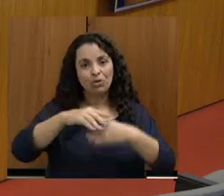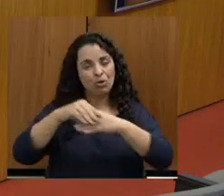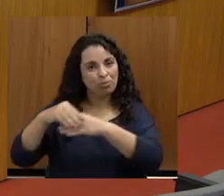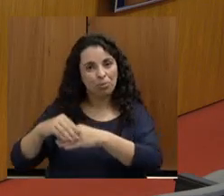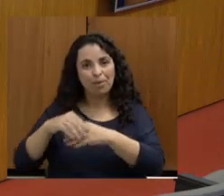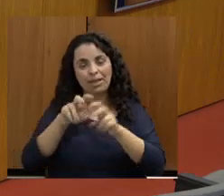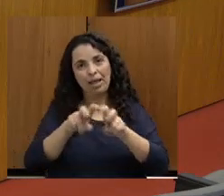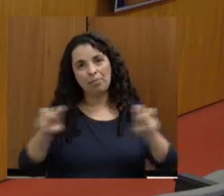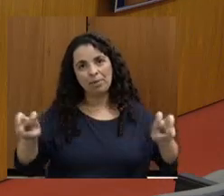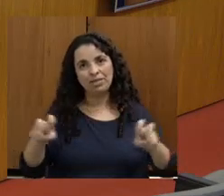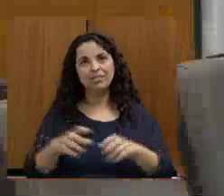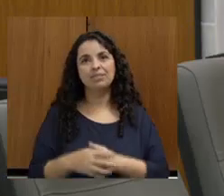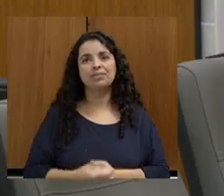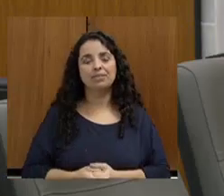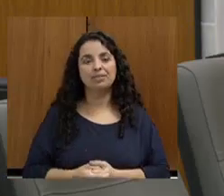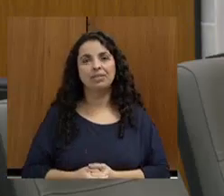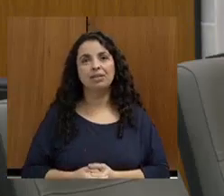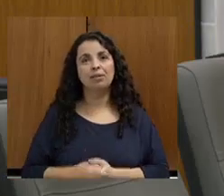mas...